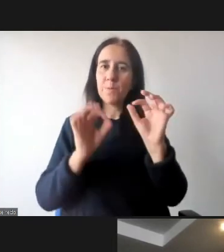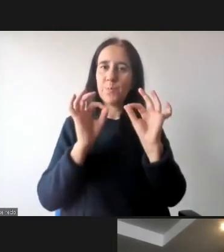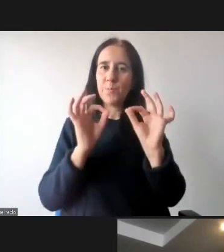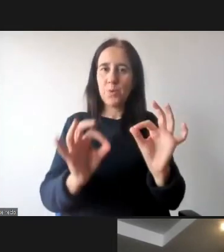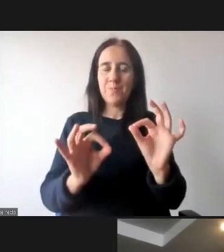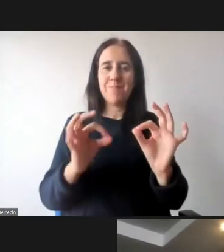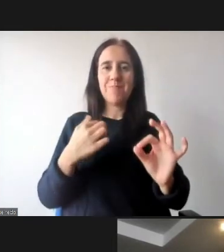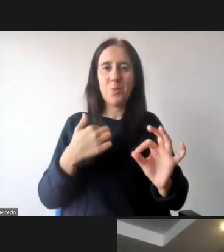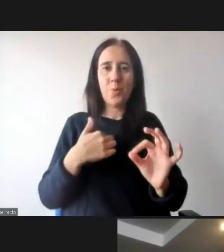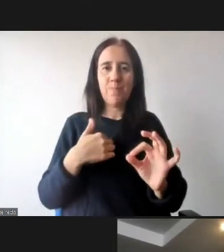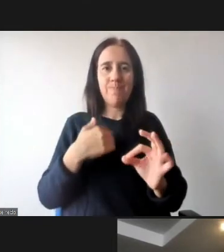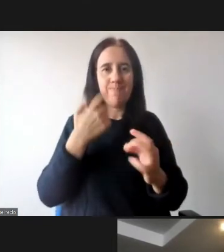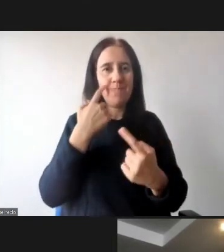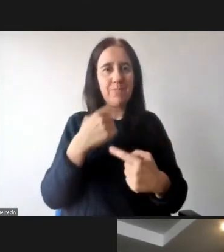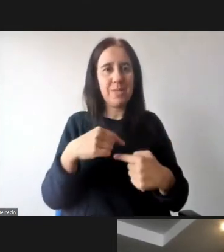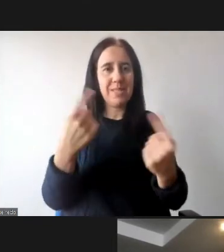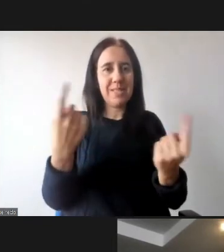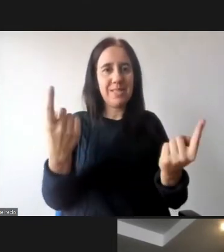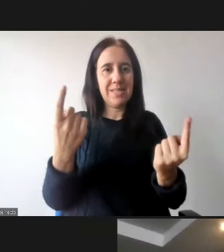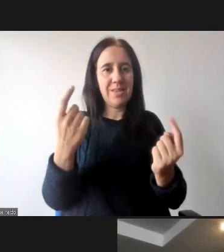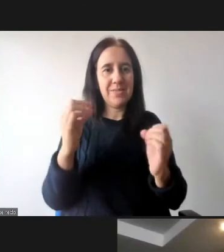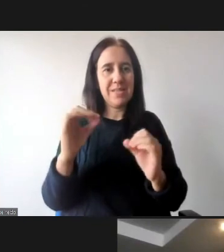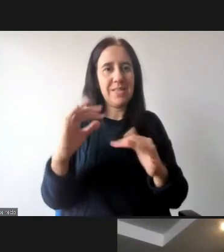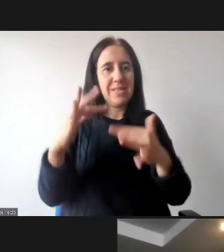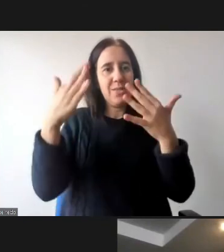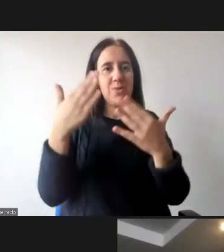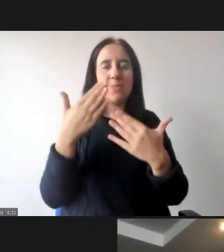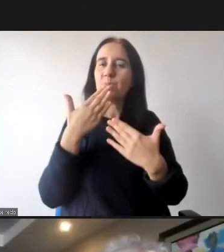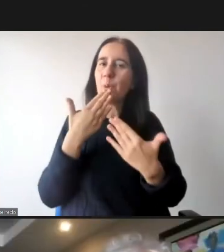minha apresentação inicial. Muito obrigada.